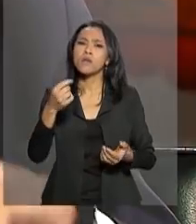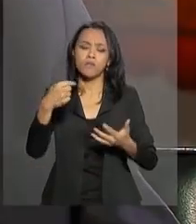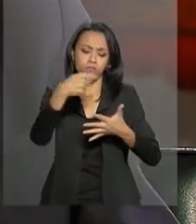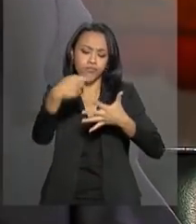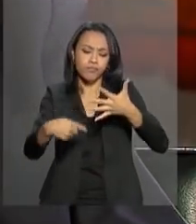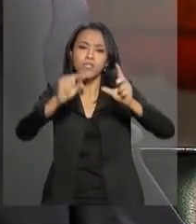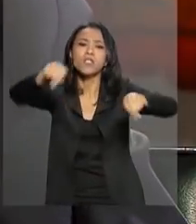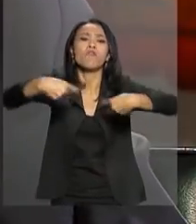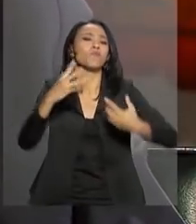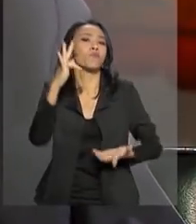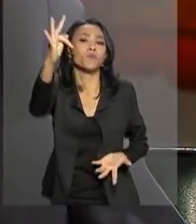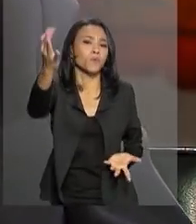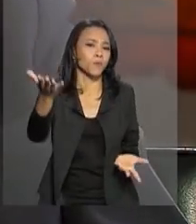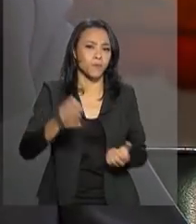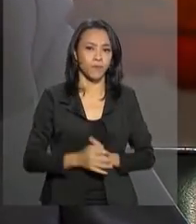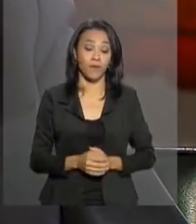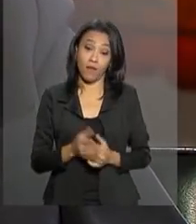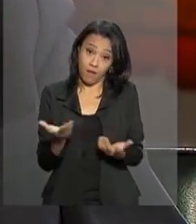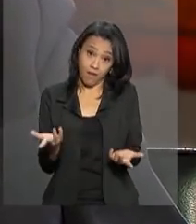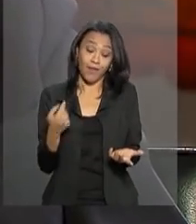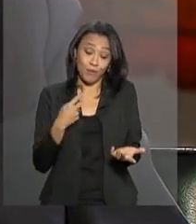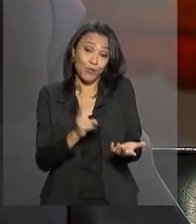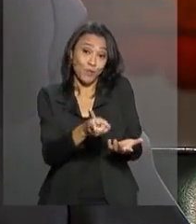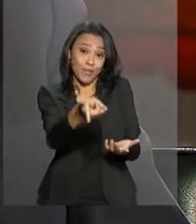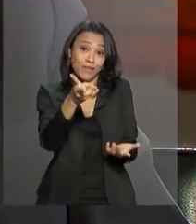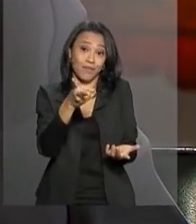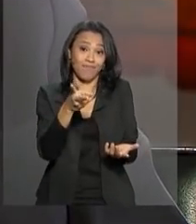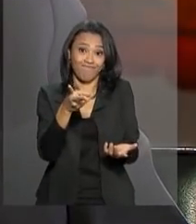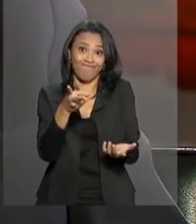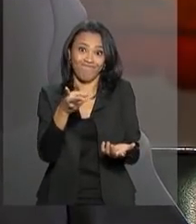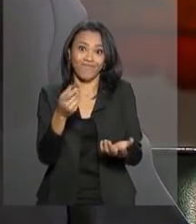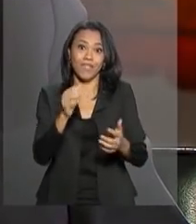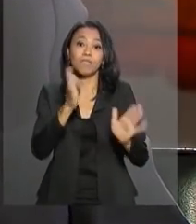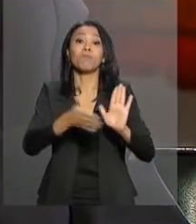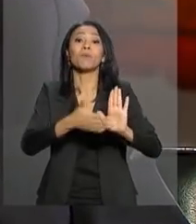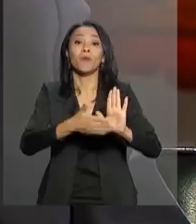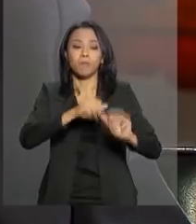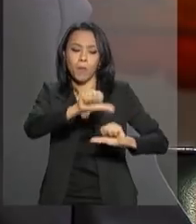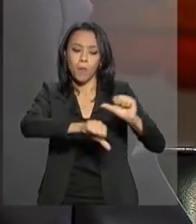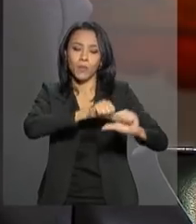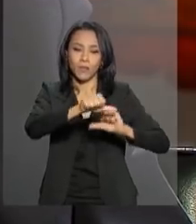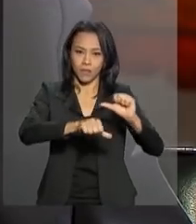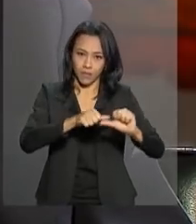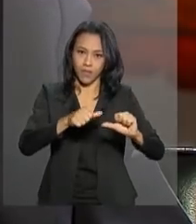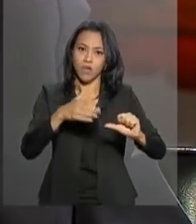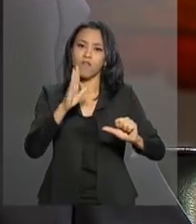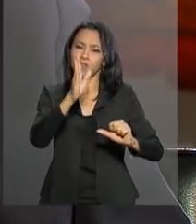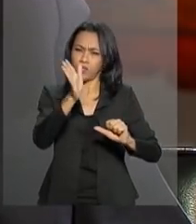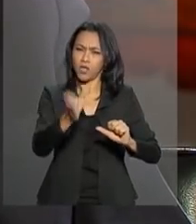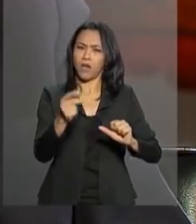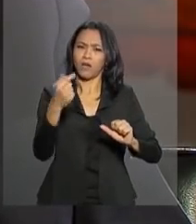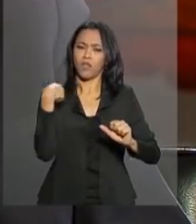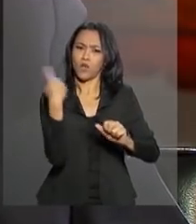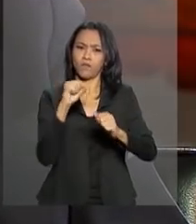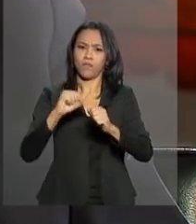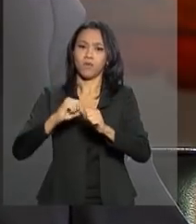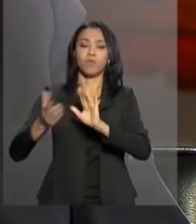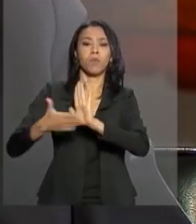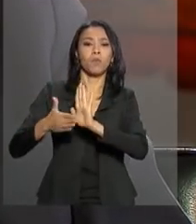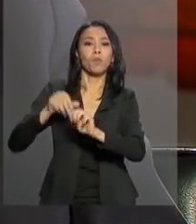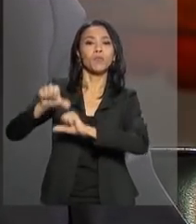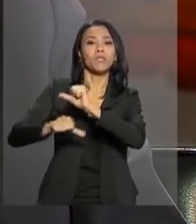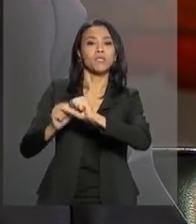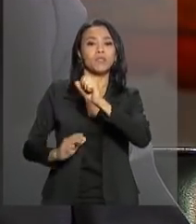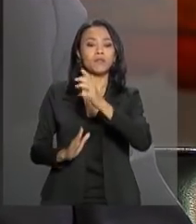Olha, os desafios é a continuação das reformas. Você sabe que nós fizemos aqui a reforma do teto de